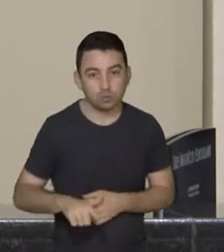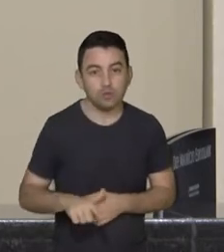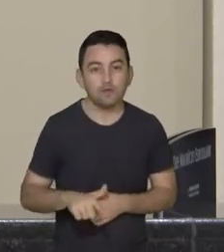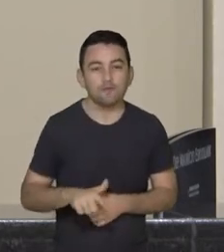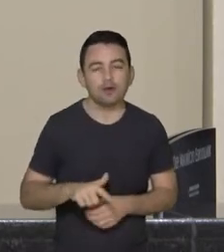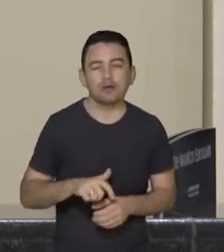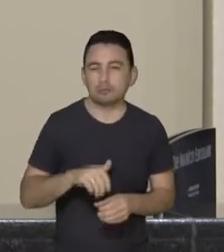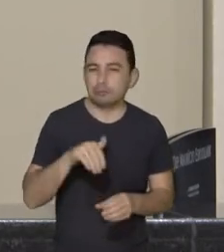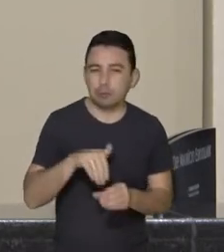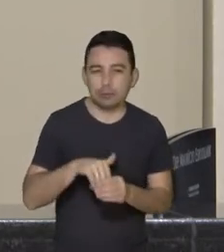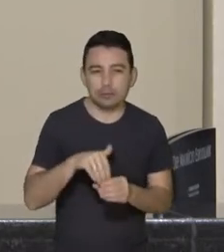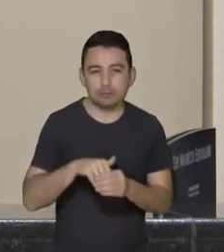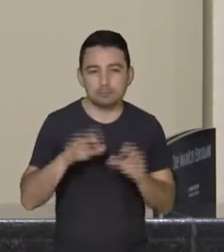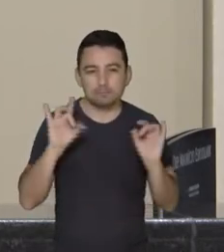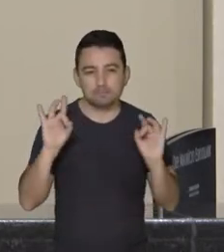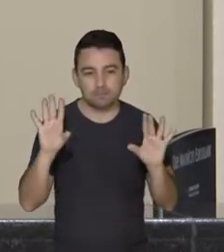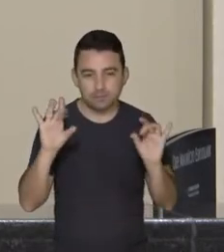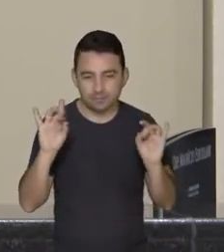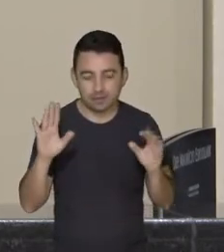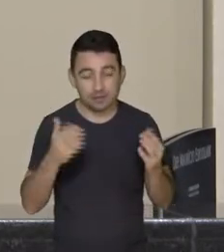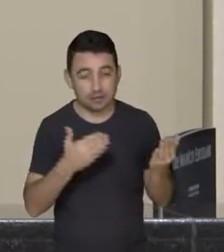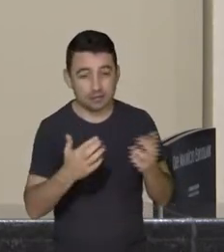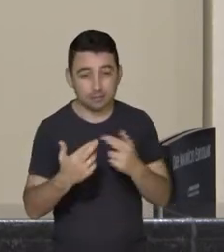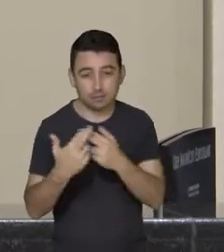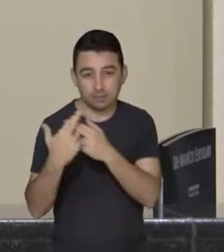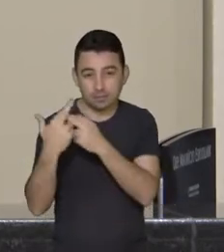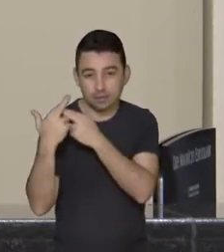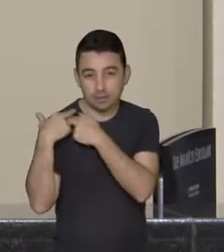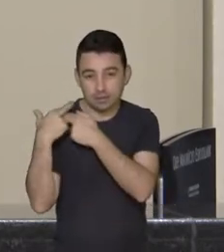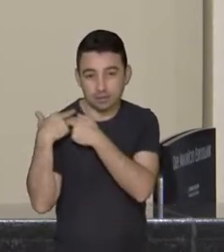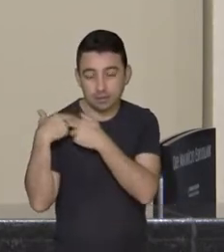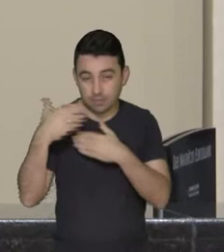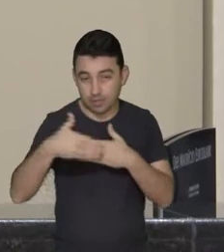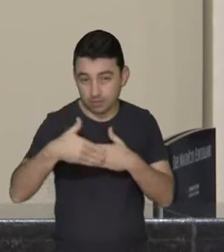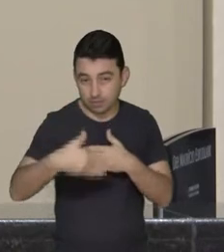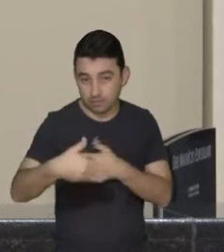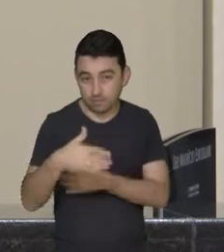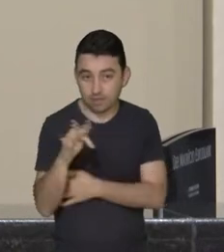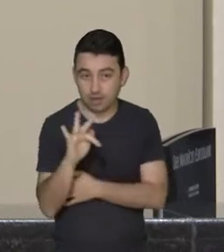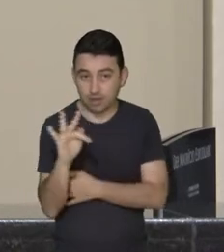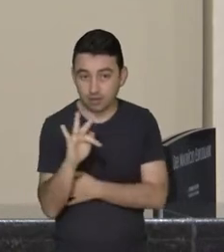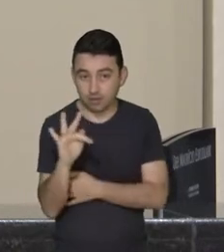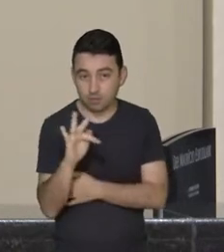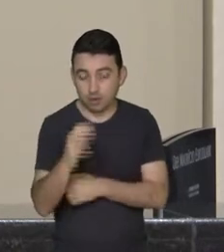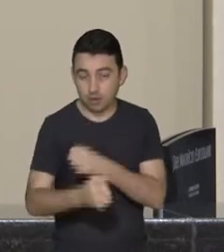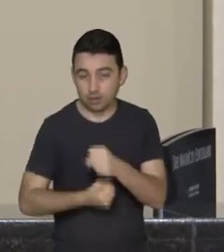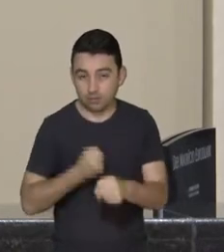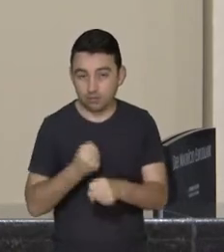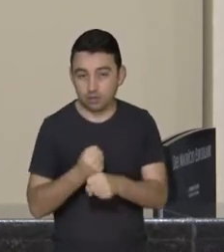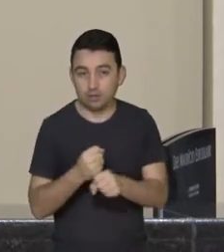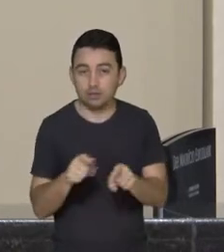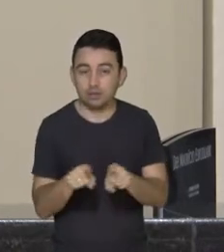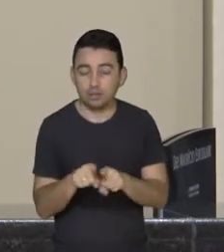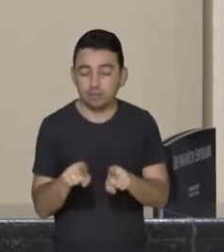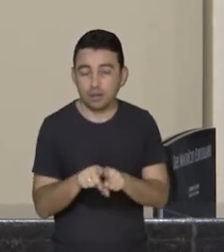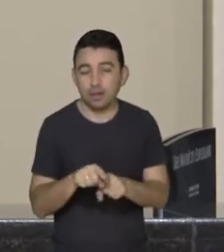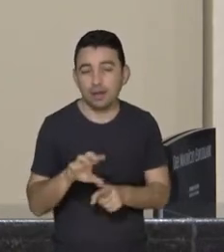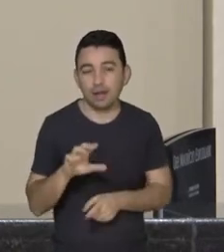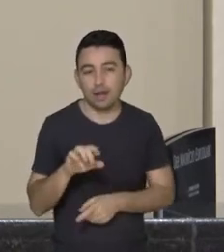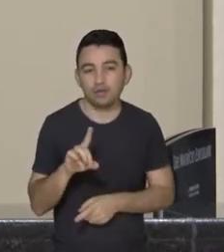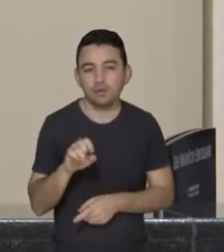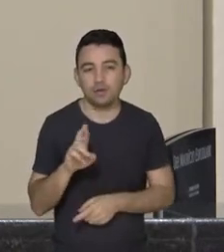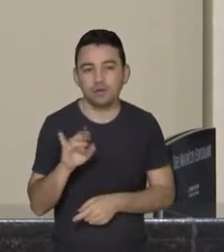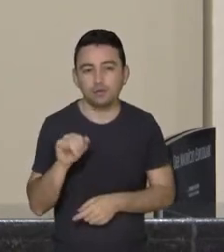fica sobre sua responsabilidade a partir de Fevereiro do ano que vem e do deputado cadorim a